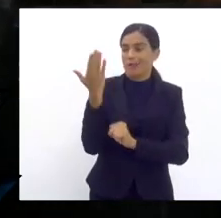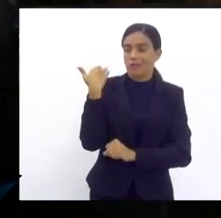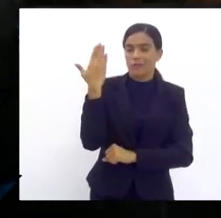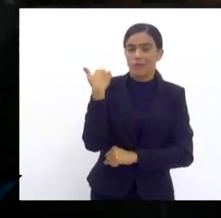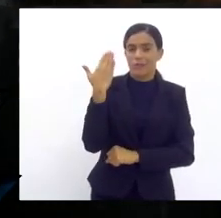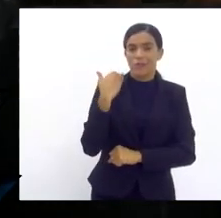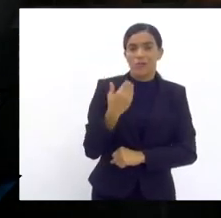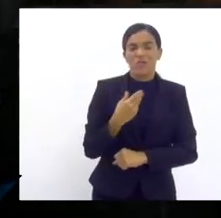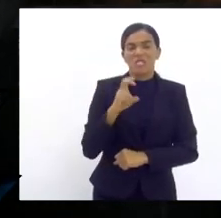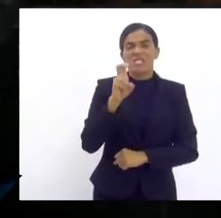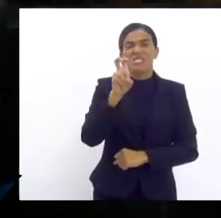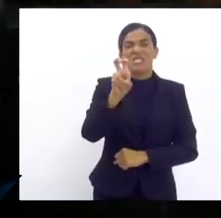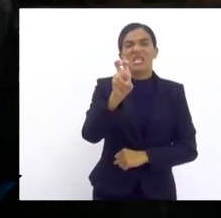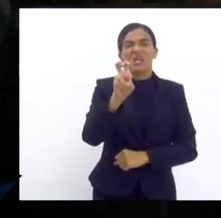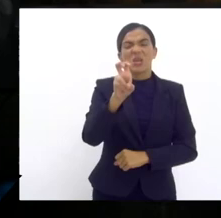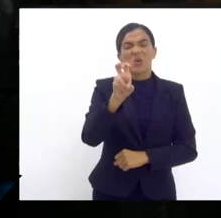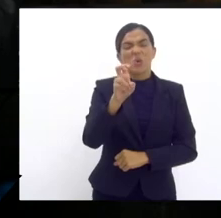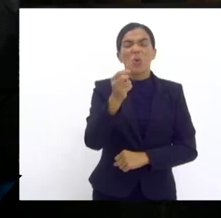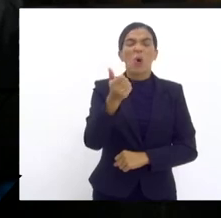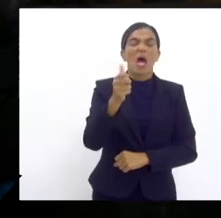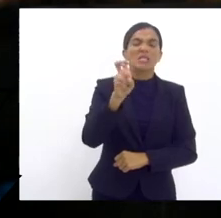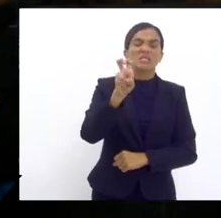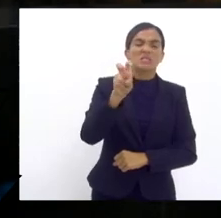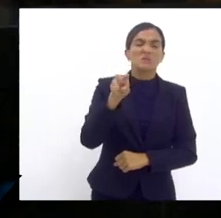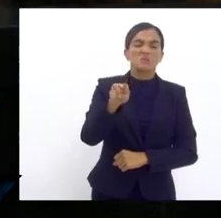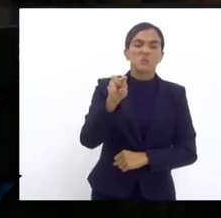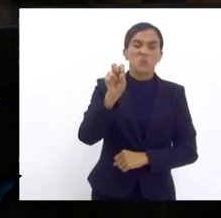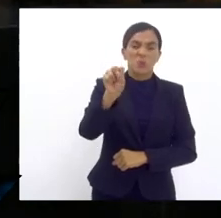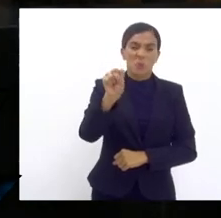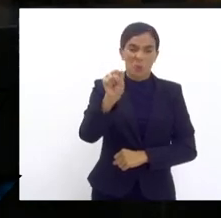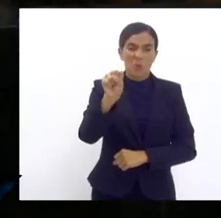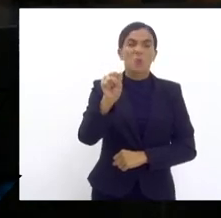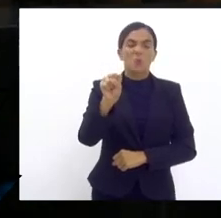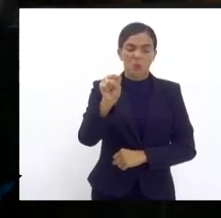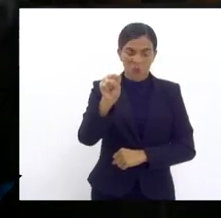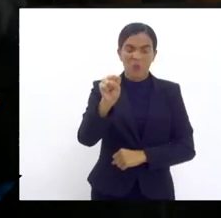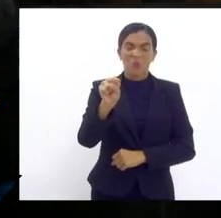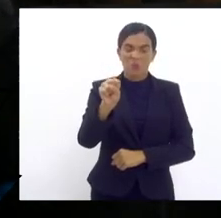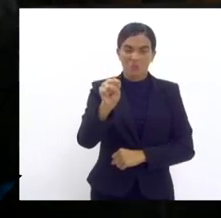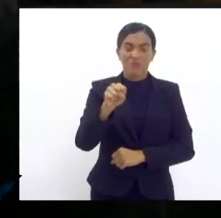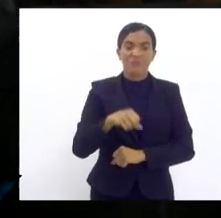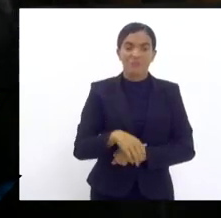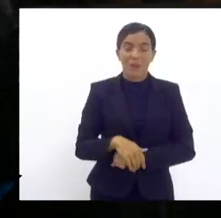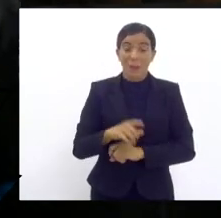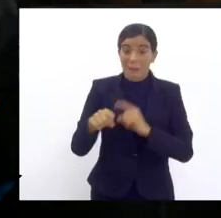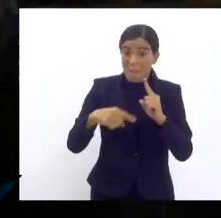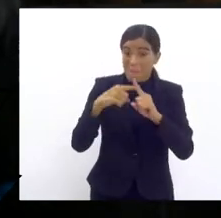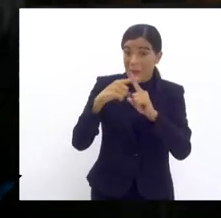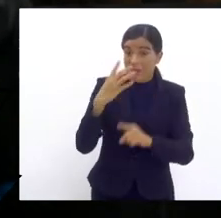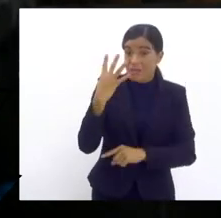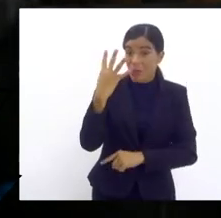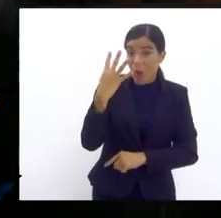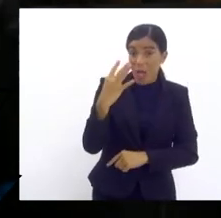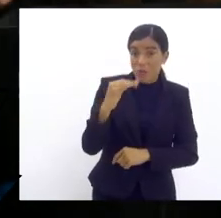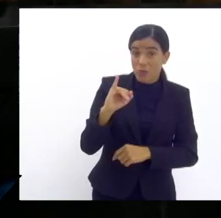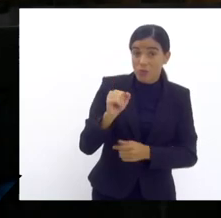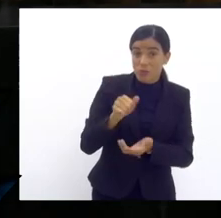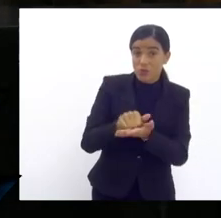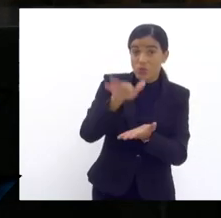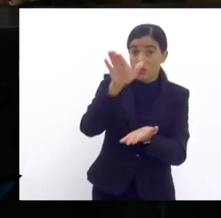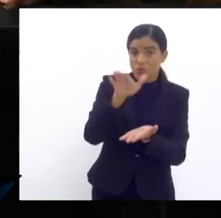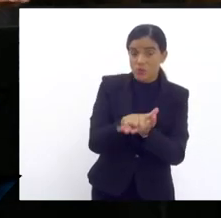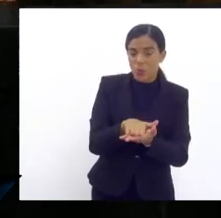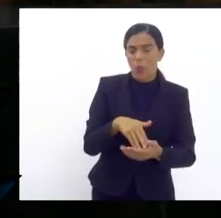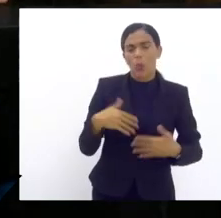na ordem de cinco pontos quase 5.8 5.8 + 4 de juros